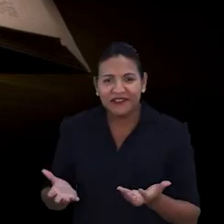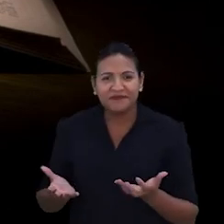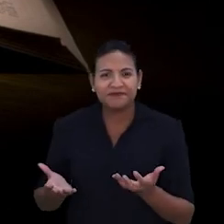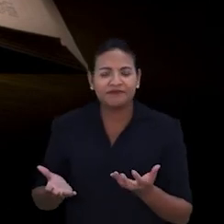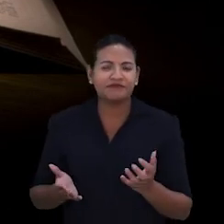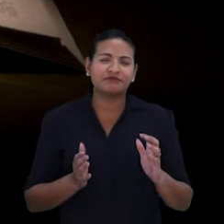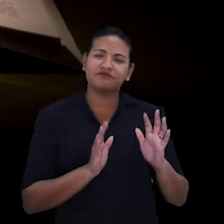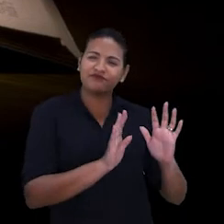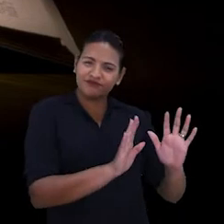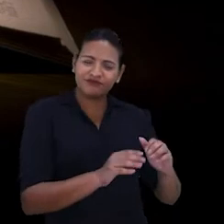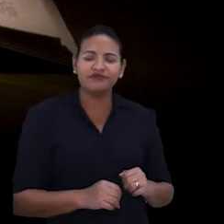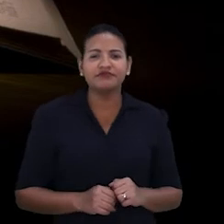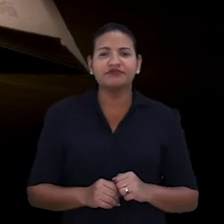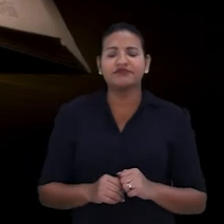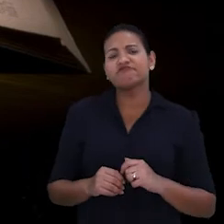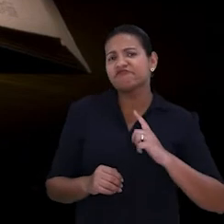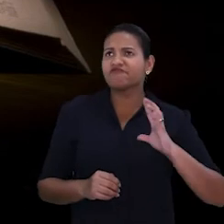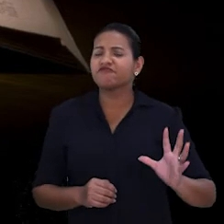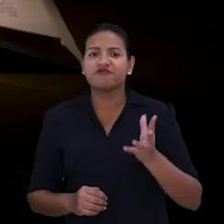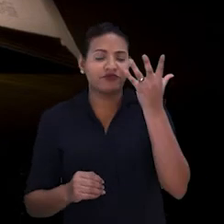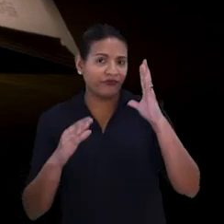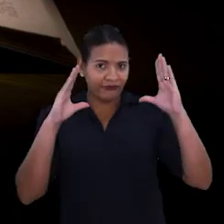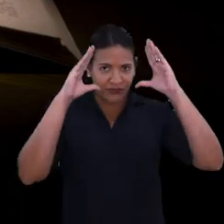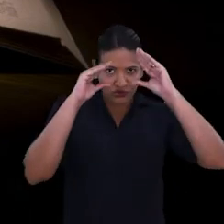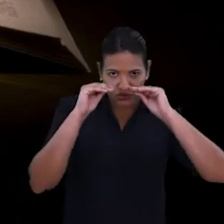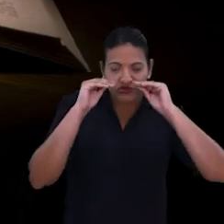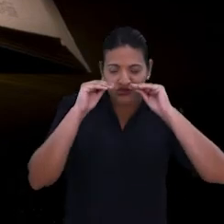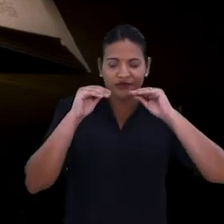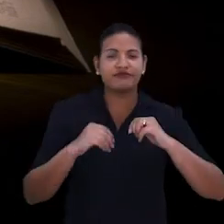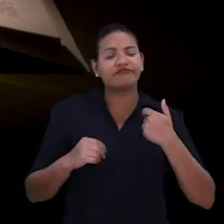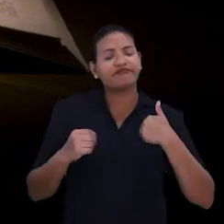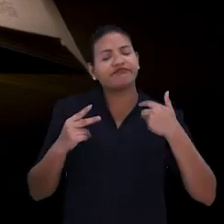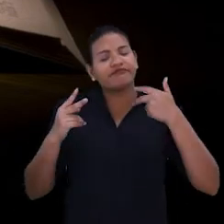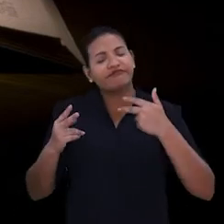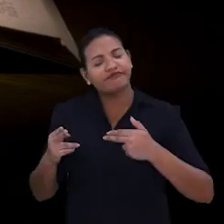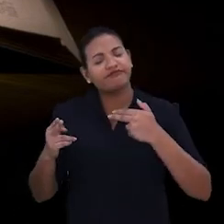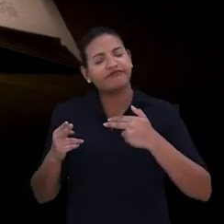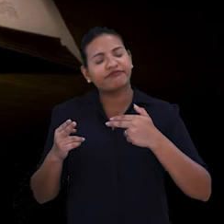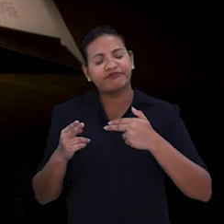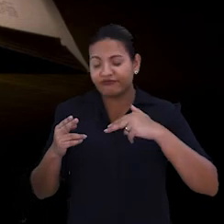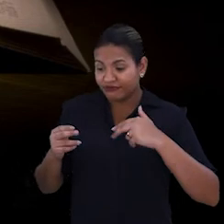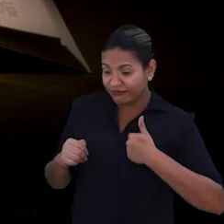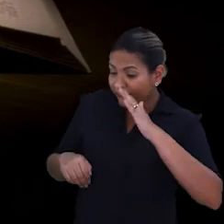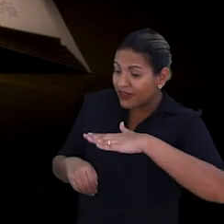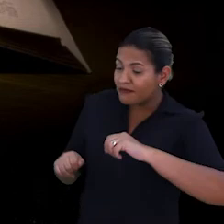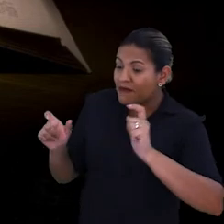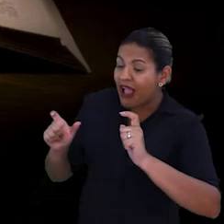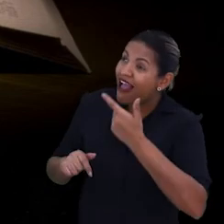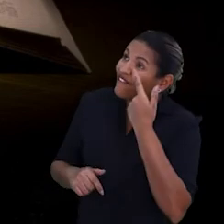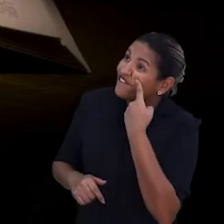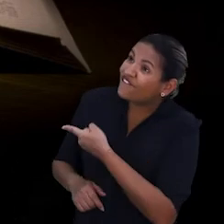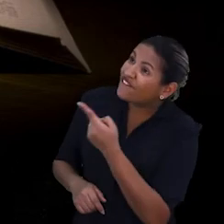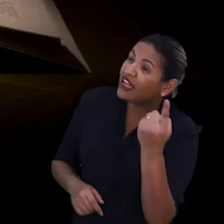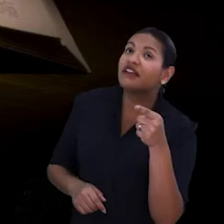Mas, uma noite, levantaram-me da cama, enrolada num lençol, e, extremunhada, levaram-me à janela